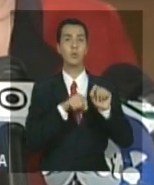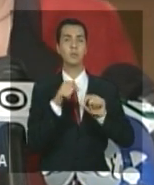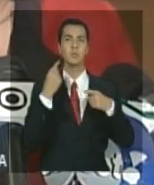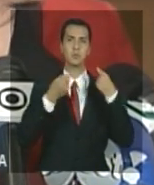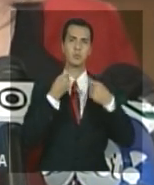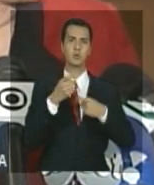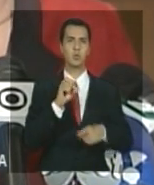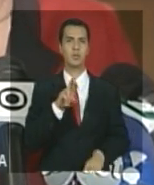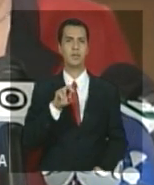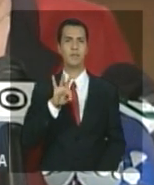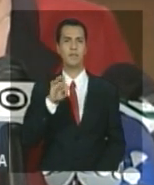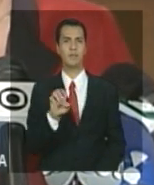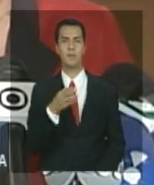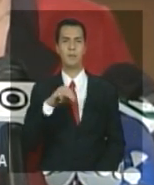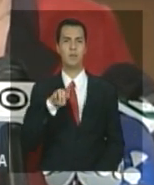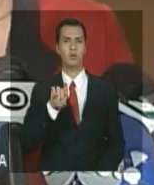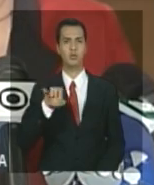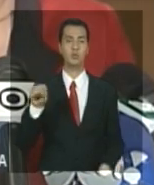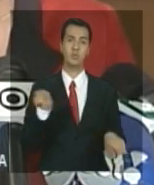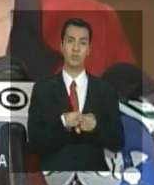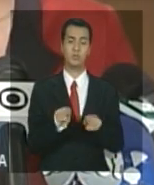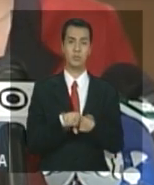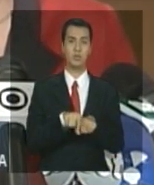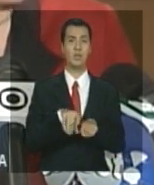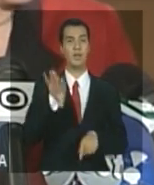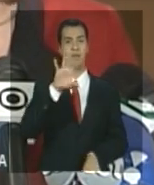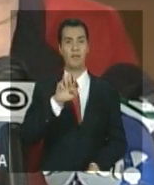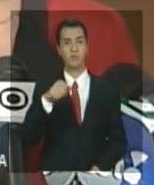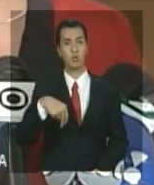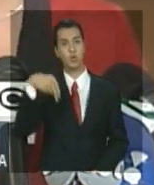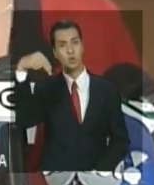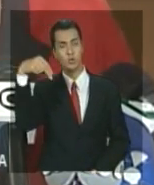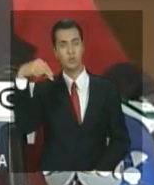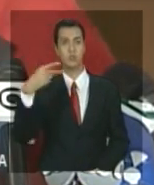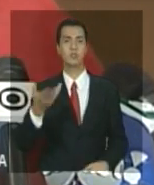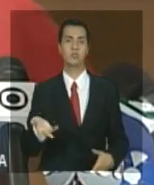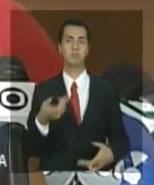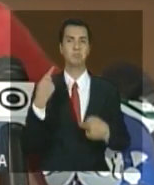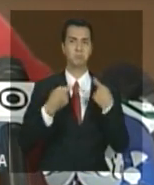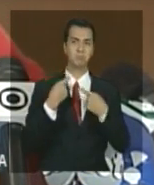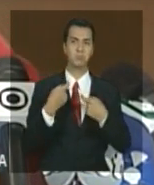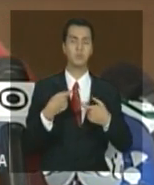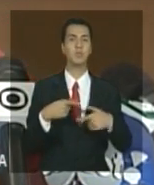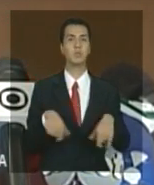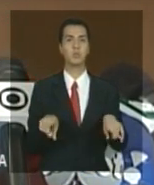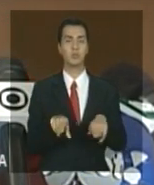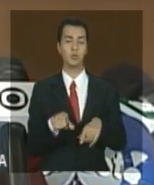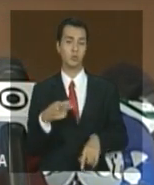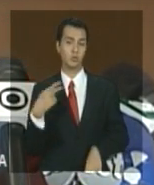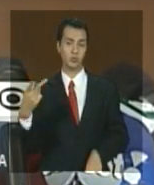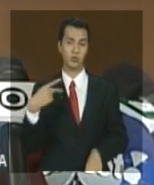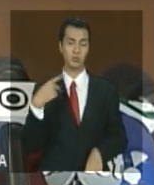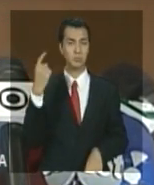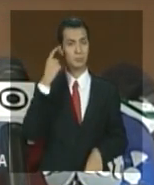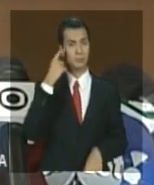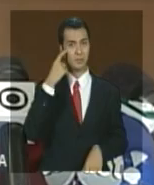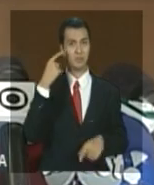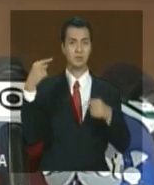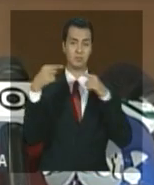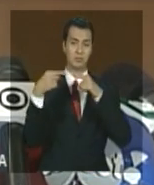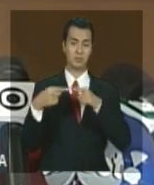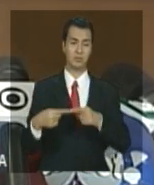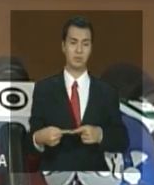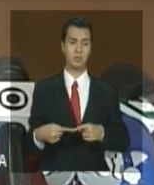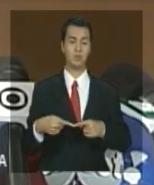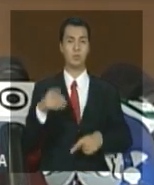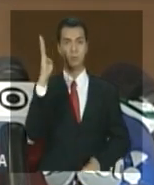Médio e com o Norte da África. Mas nós não temos posições extremamente coincidentes a respeito. O Brasil